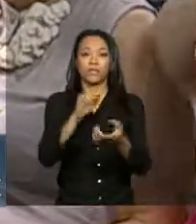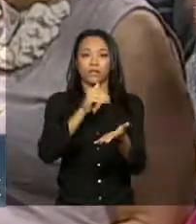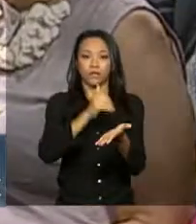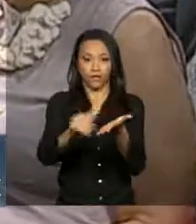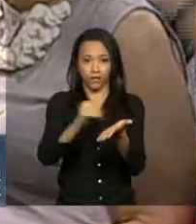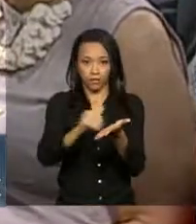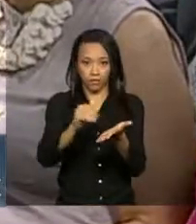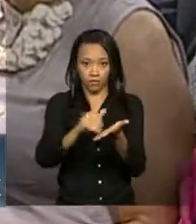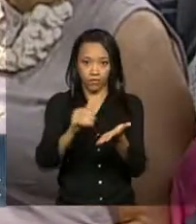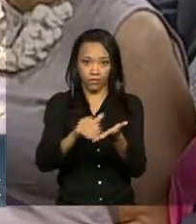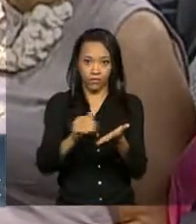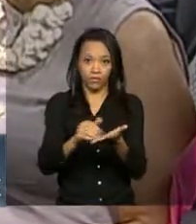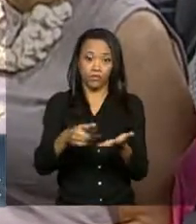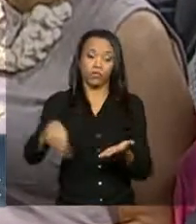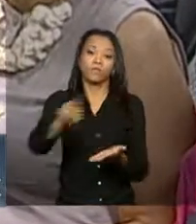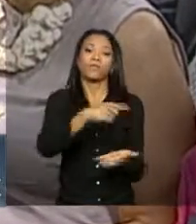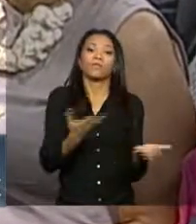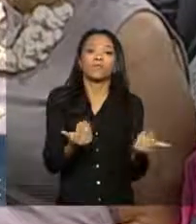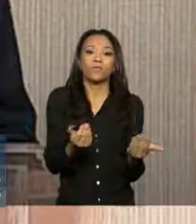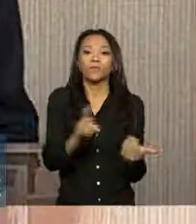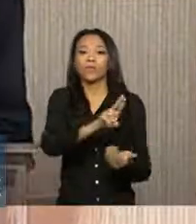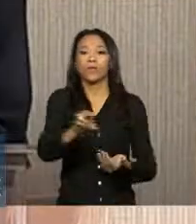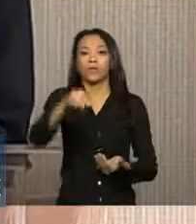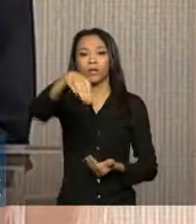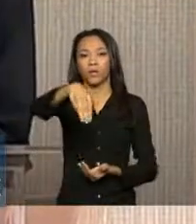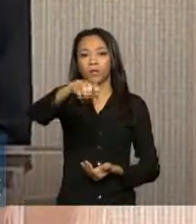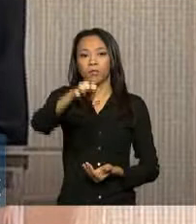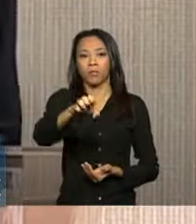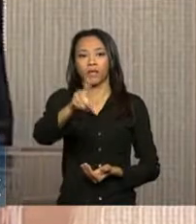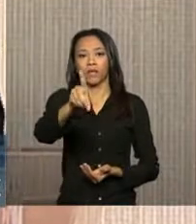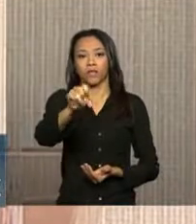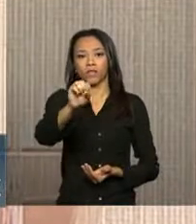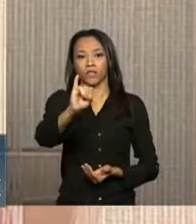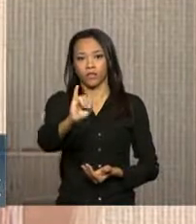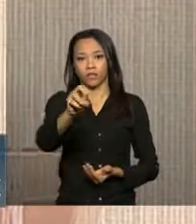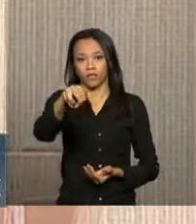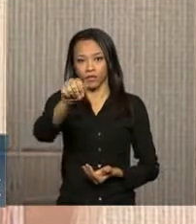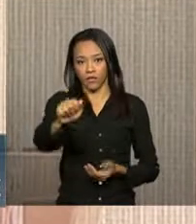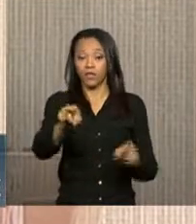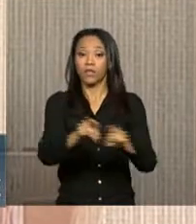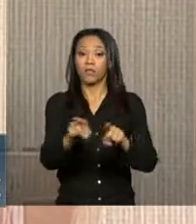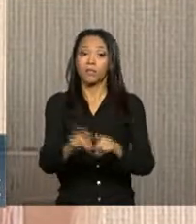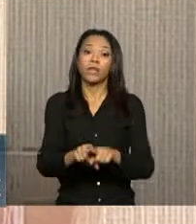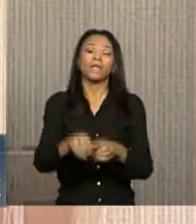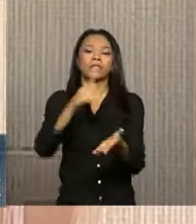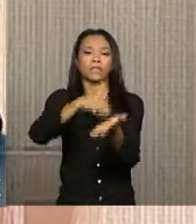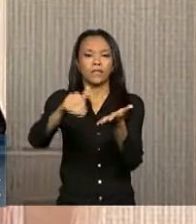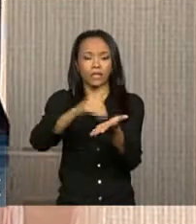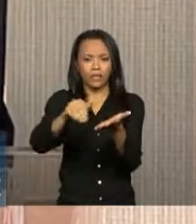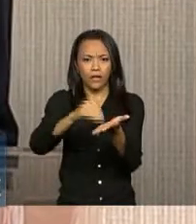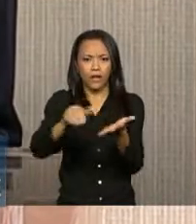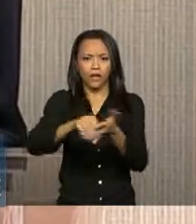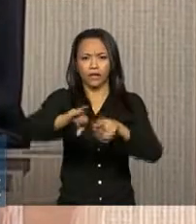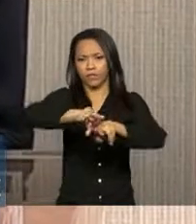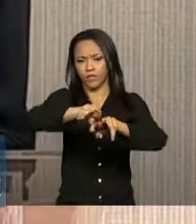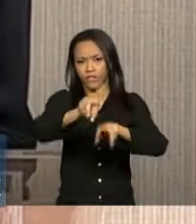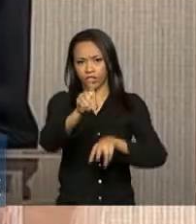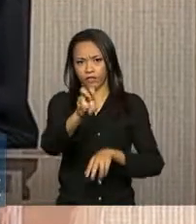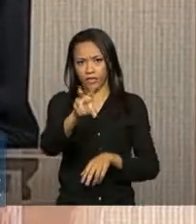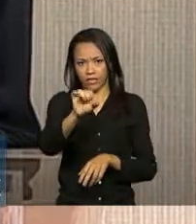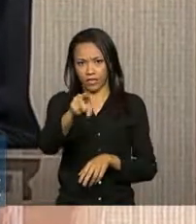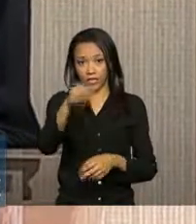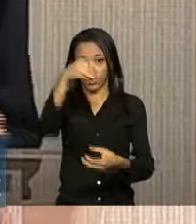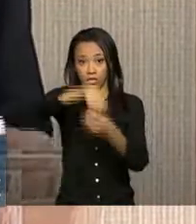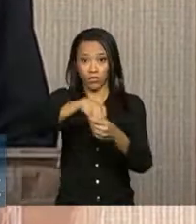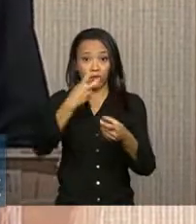da república gabriel medina secretária de cidadania e diversidade cultural do ministério da cultura